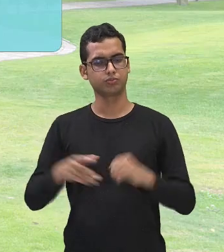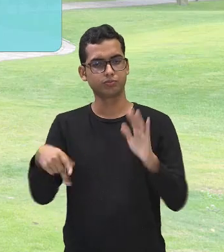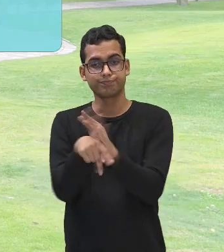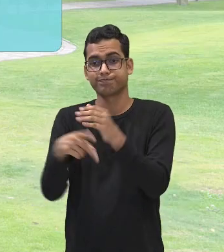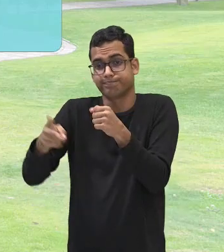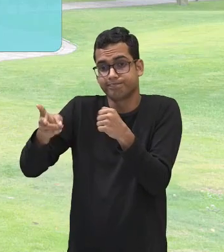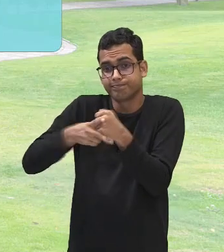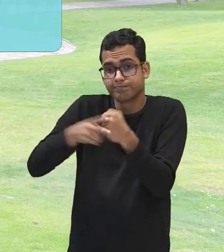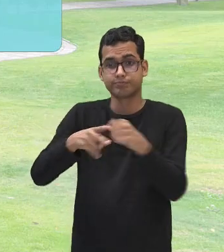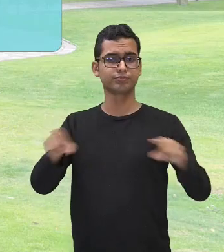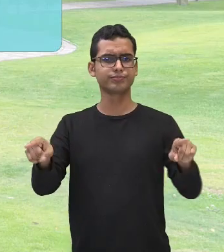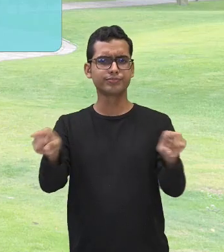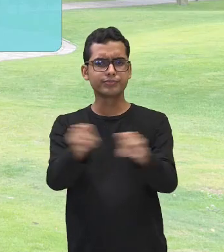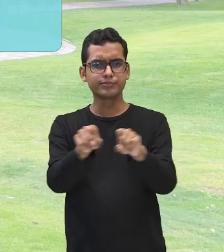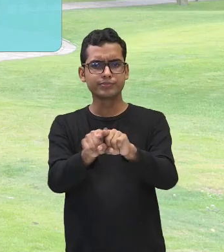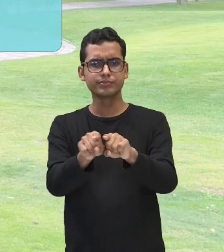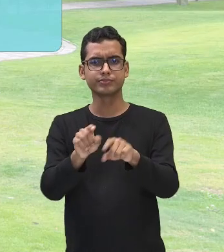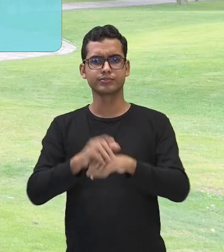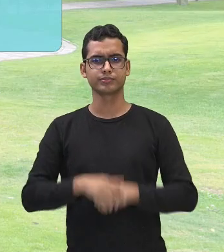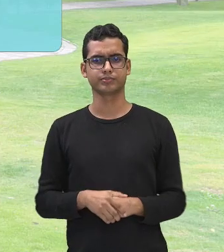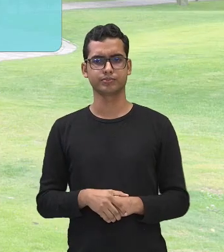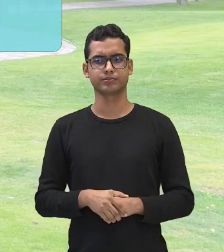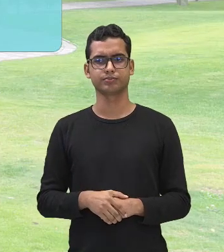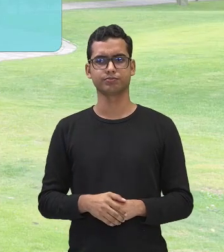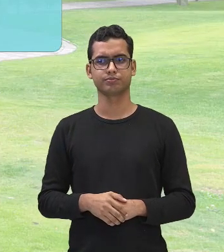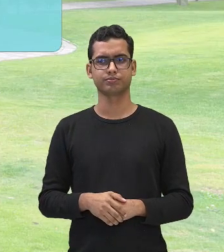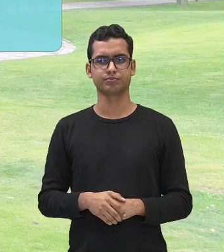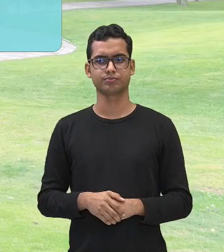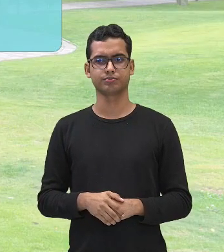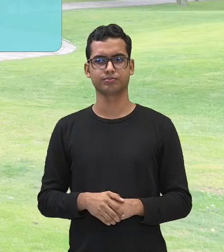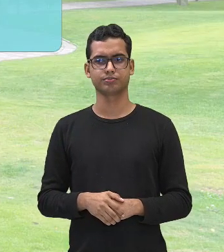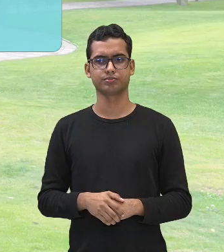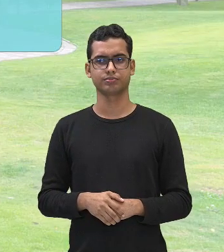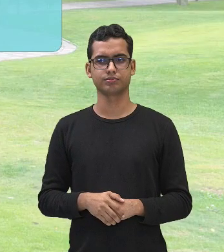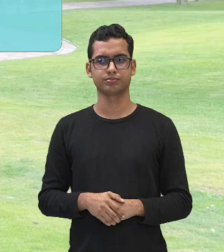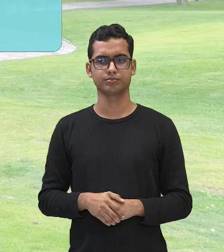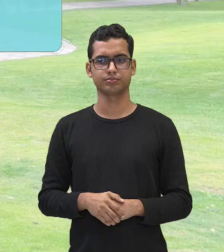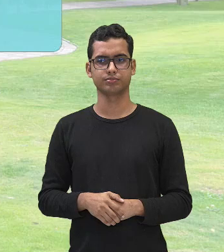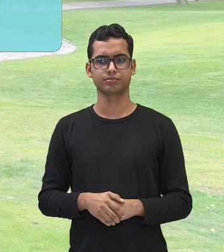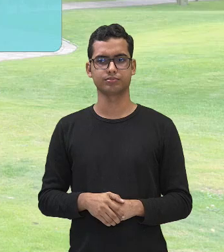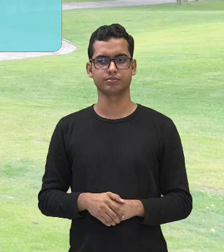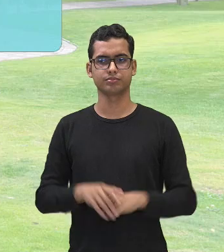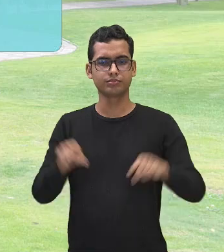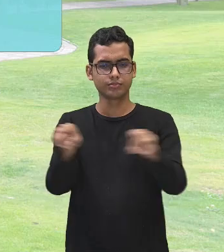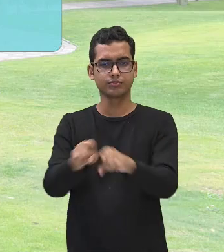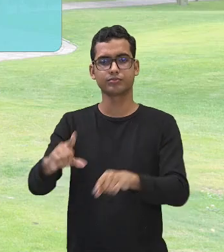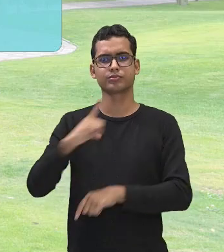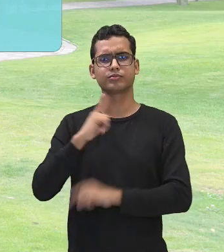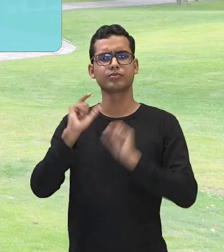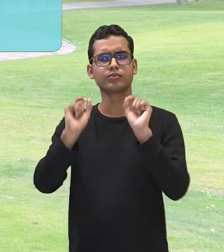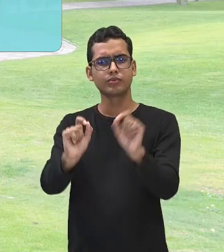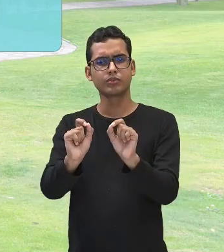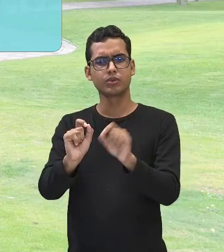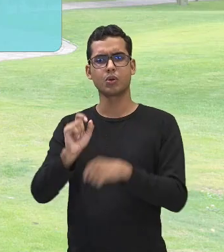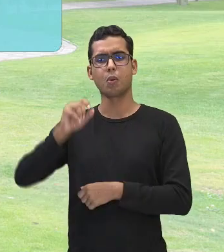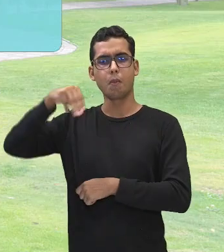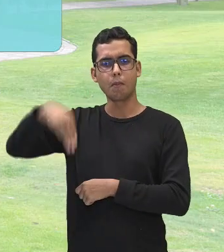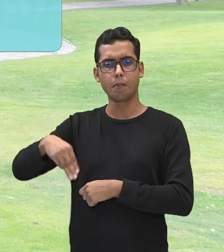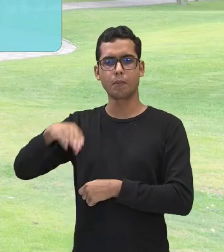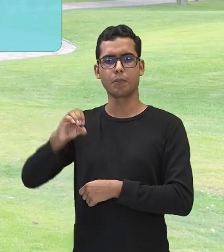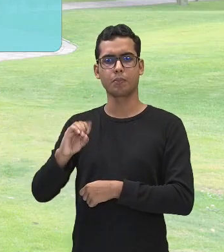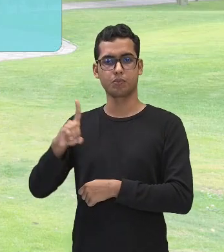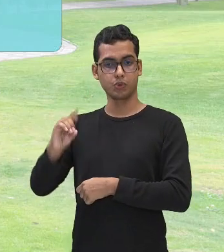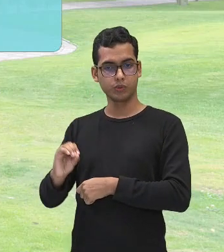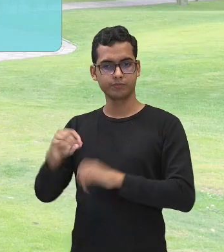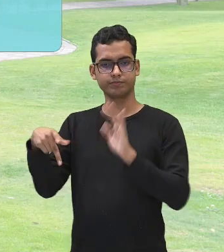verbo, eu quero saber que é o modo. Então, nós vamos ter o modo de um verbo. No caso, o modo do presente